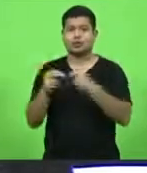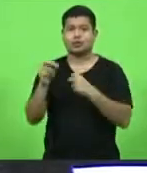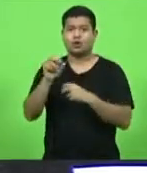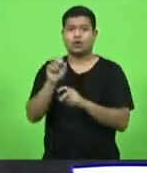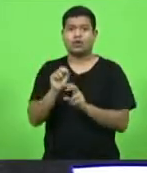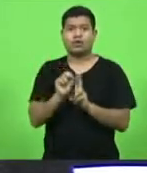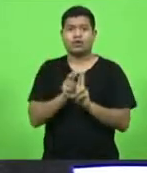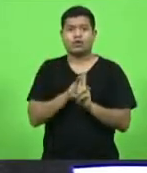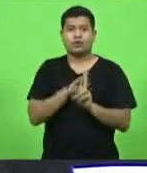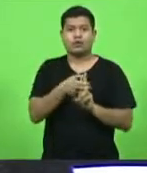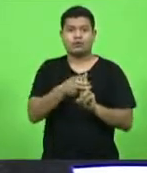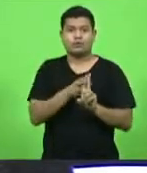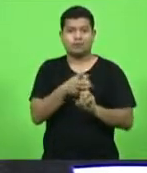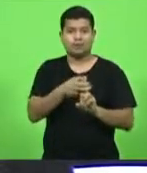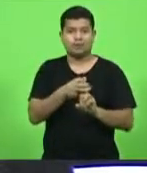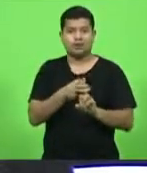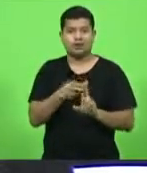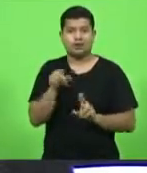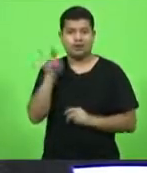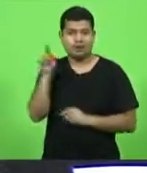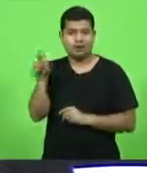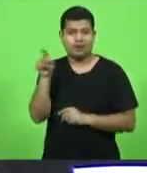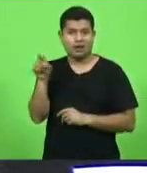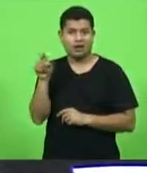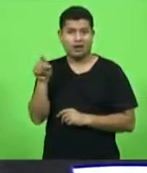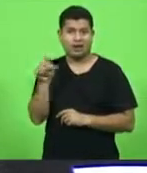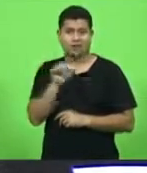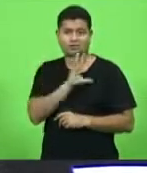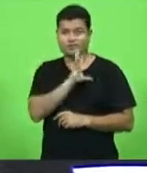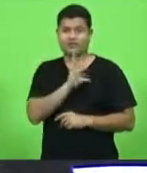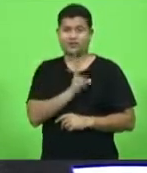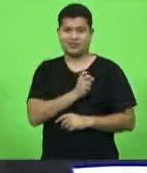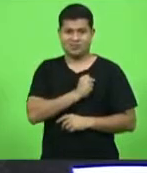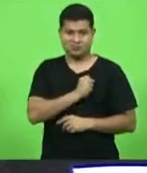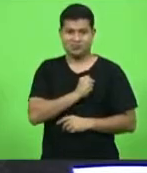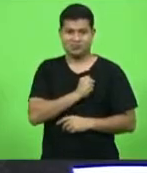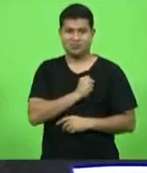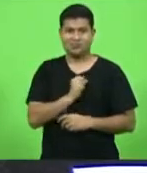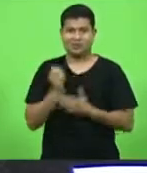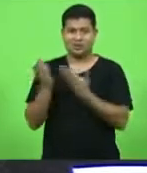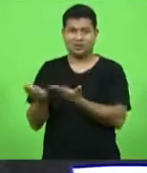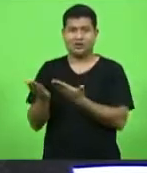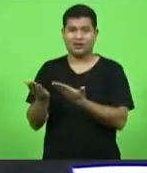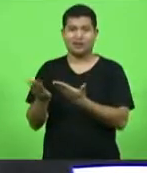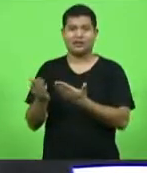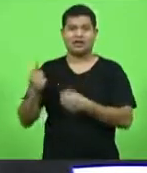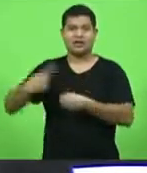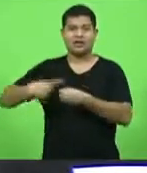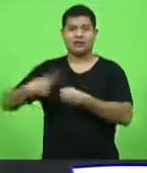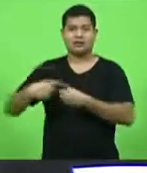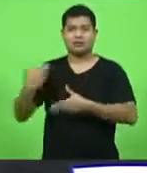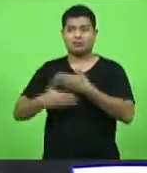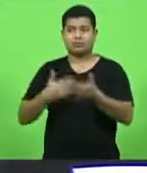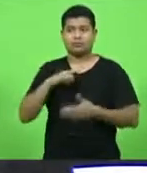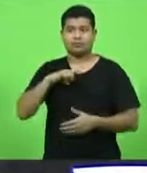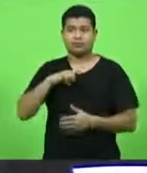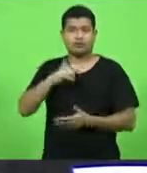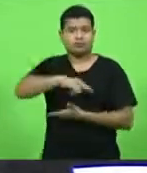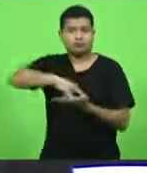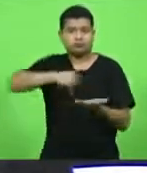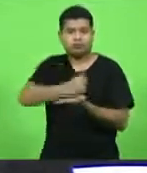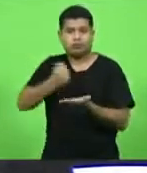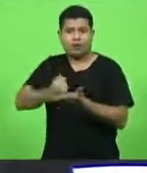da cidade onde ela teve seu contrato superfaturado Oi e a